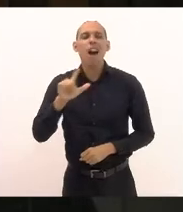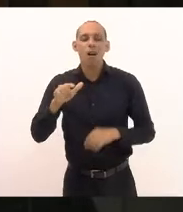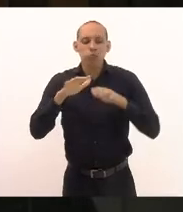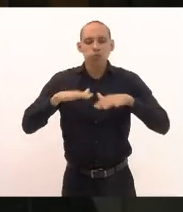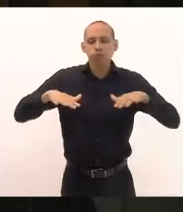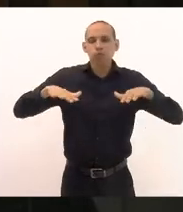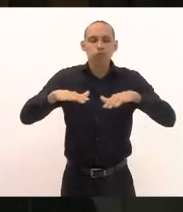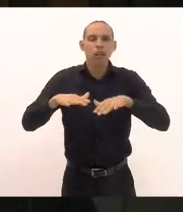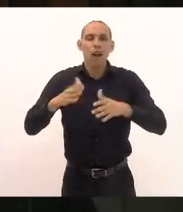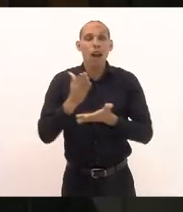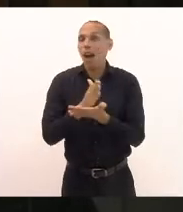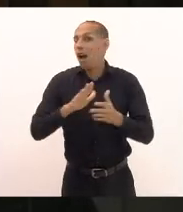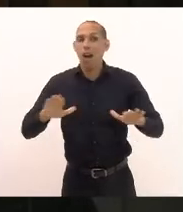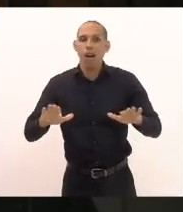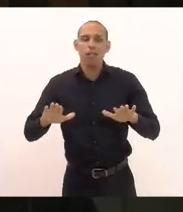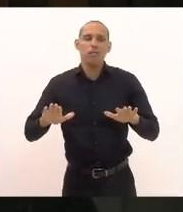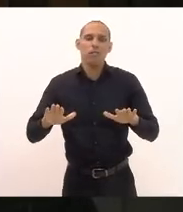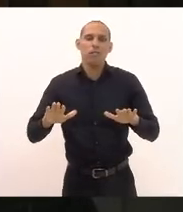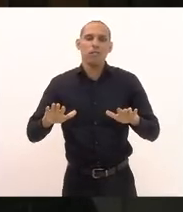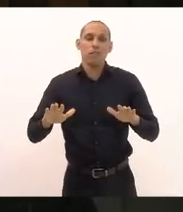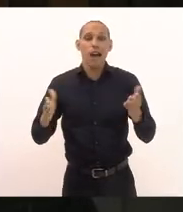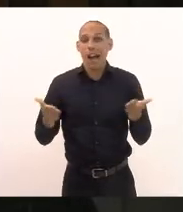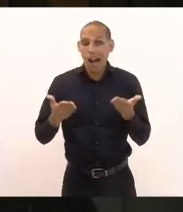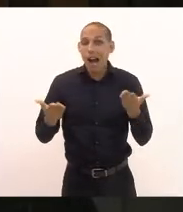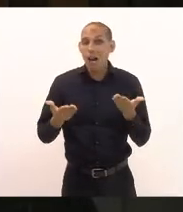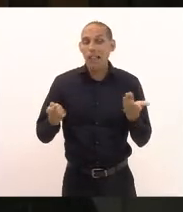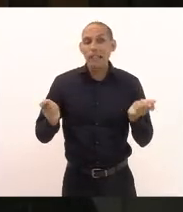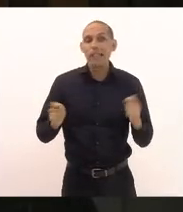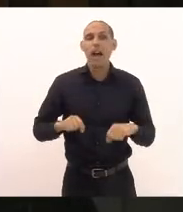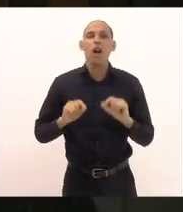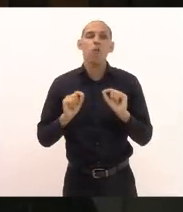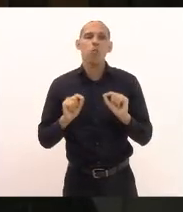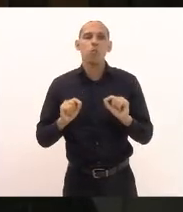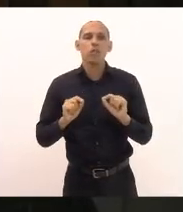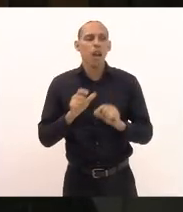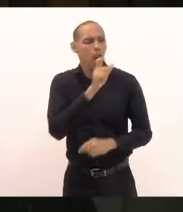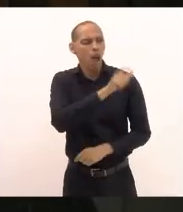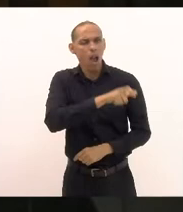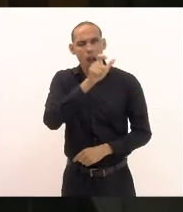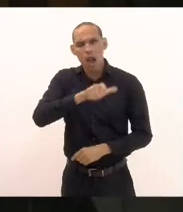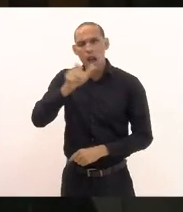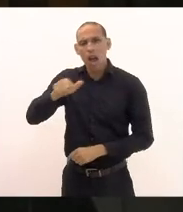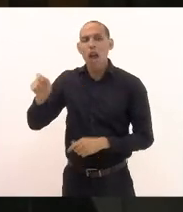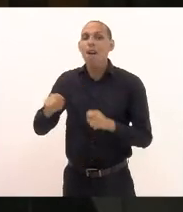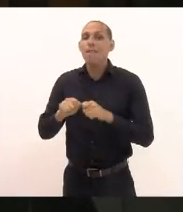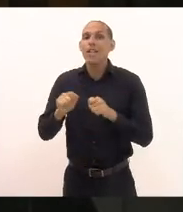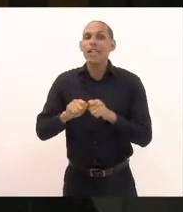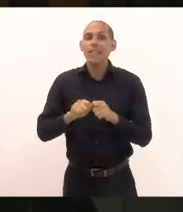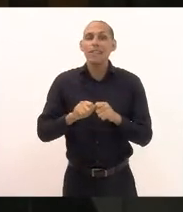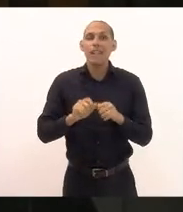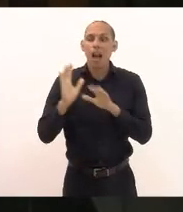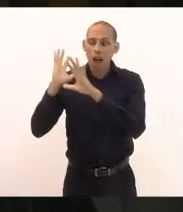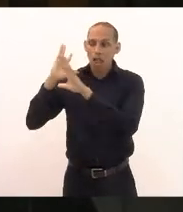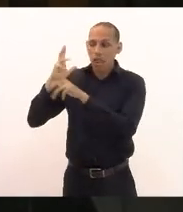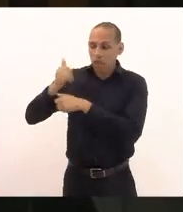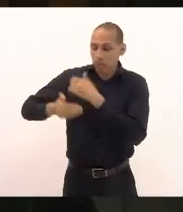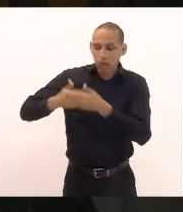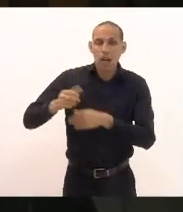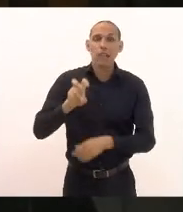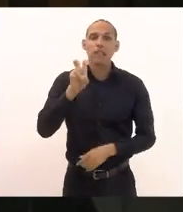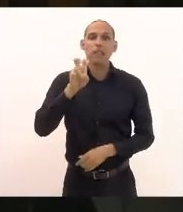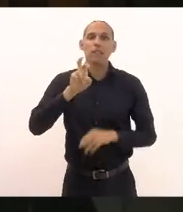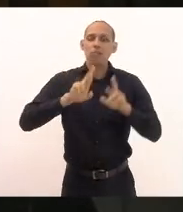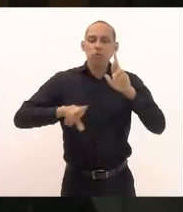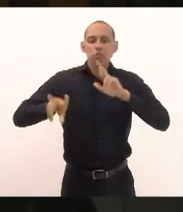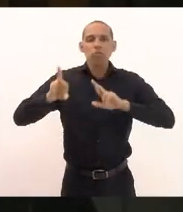para todos os estudantes, e passa a ter a possibilidade dos estudantes fazerem 5 carreiras diferentes ao